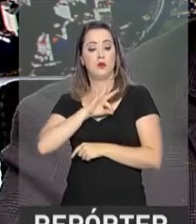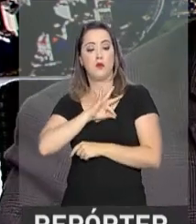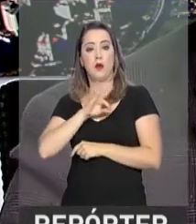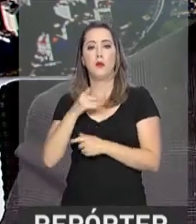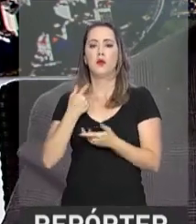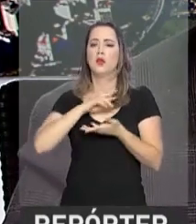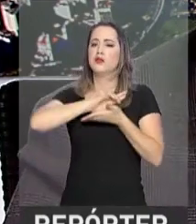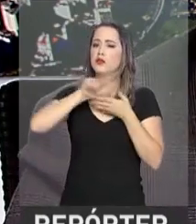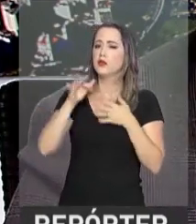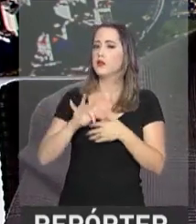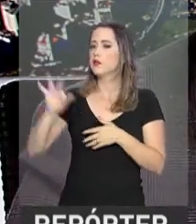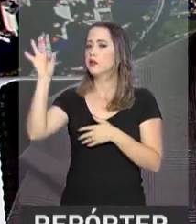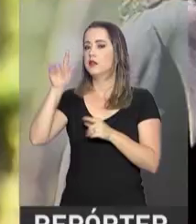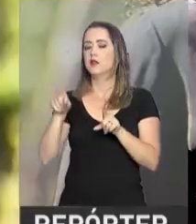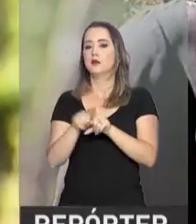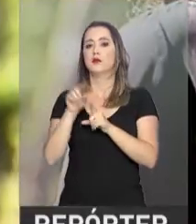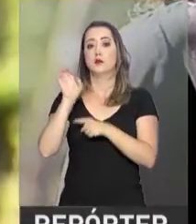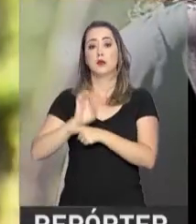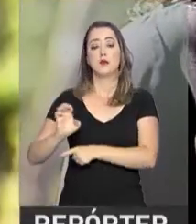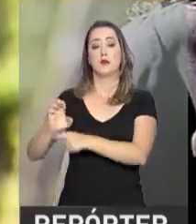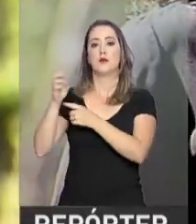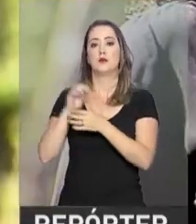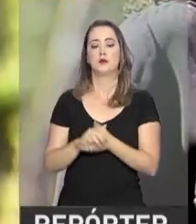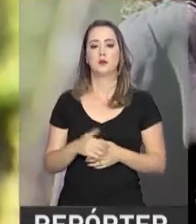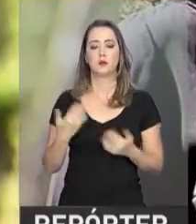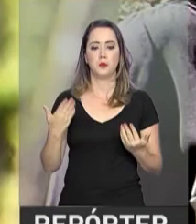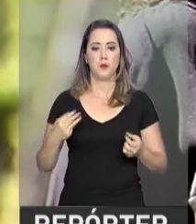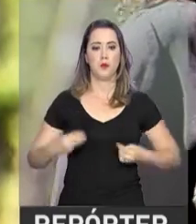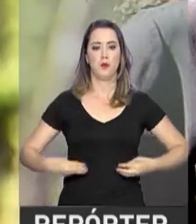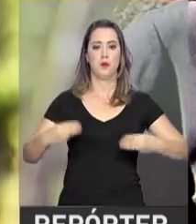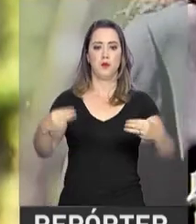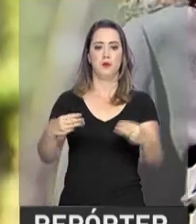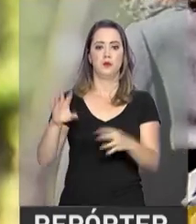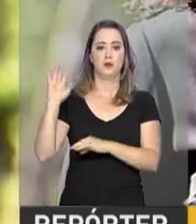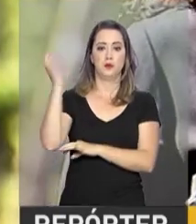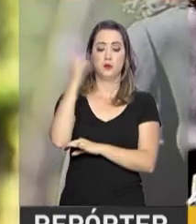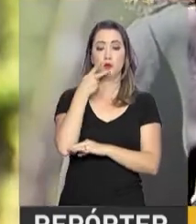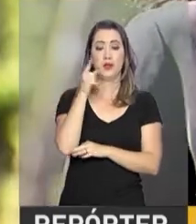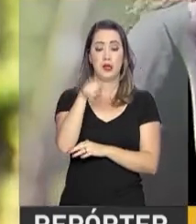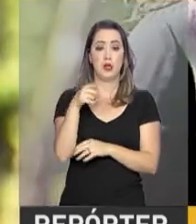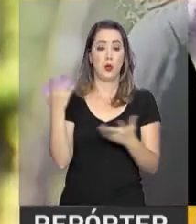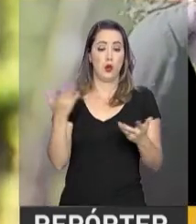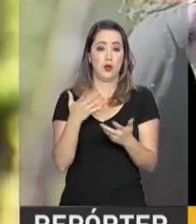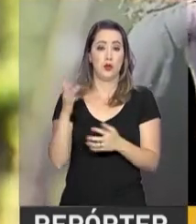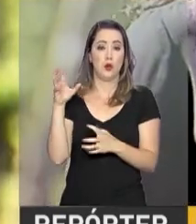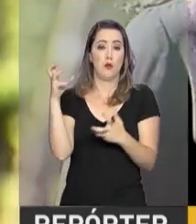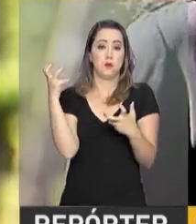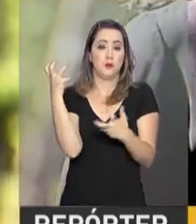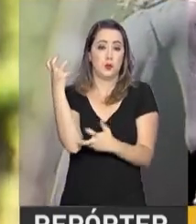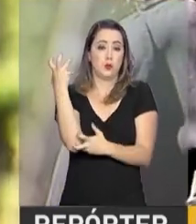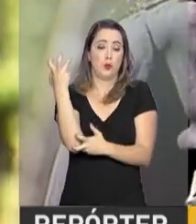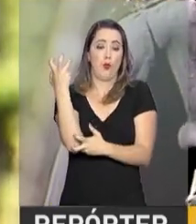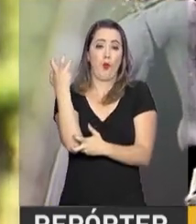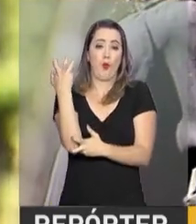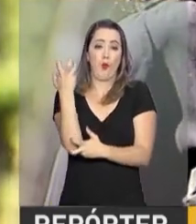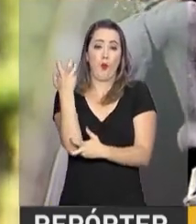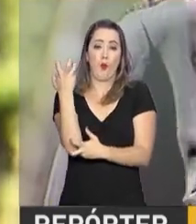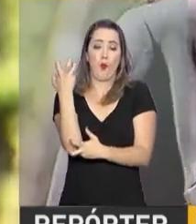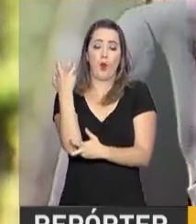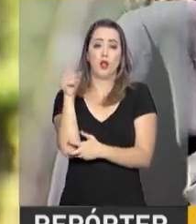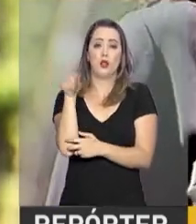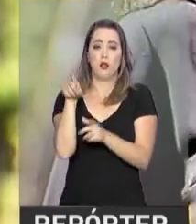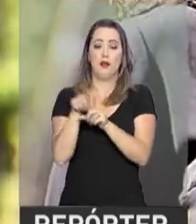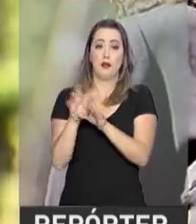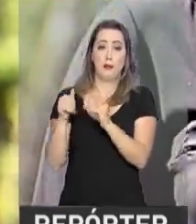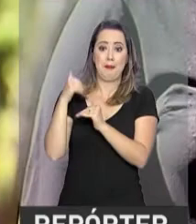também estaduais segundo o ministério do meio ambiente é no período da seca que começa agora que aumentam os casos de